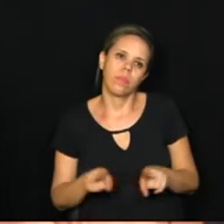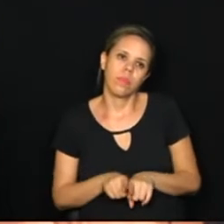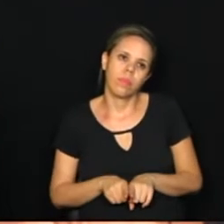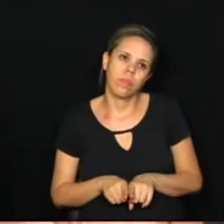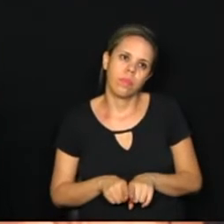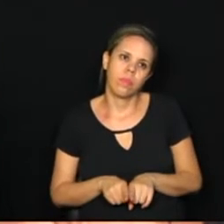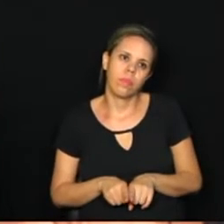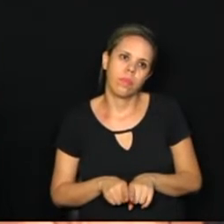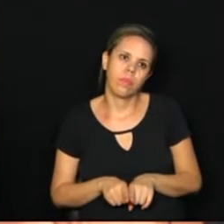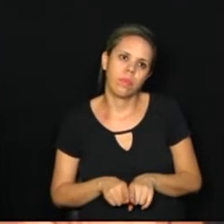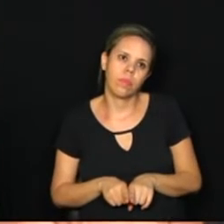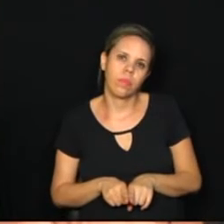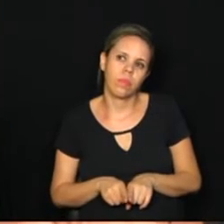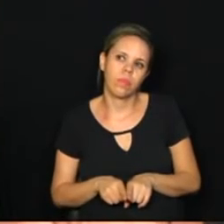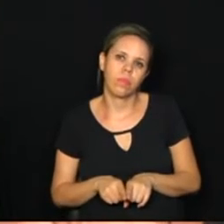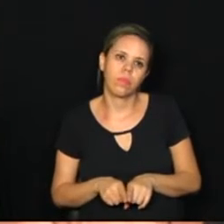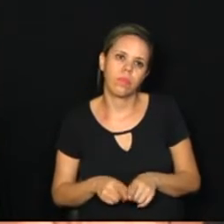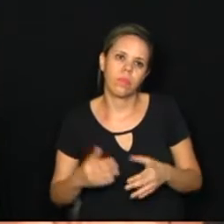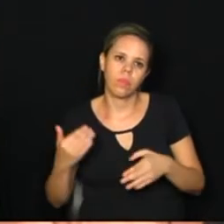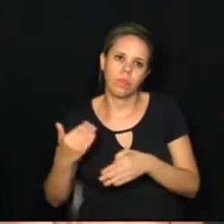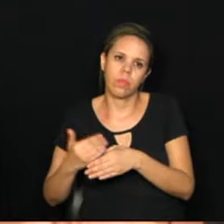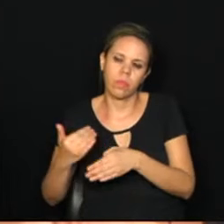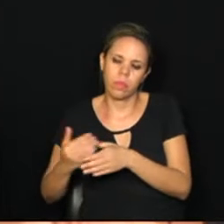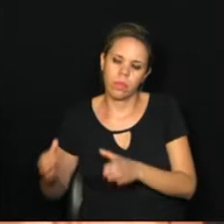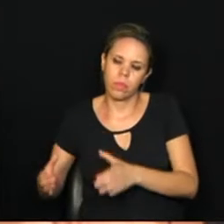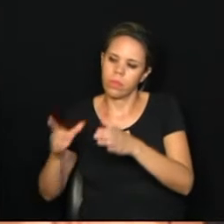questão dos reservatórios.